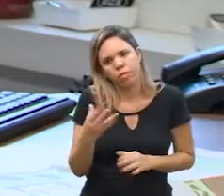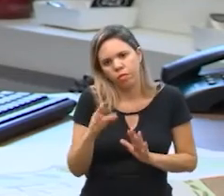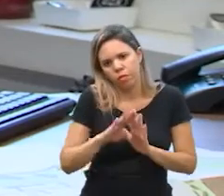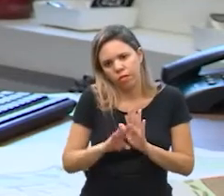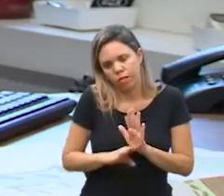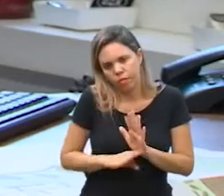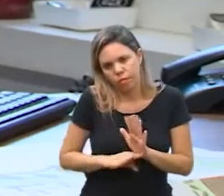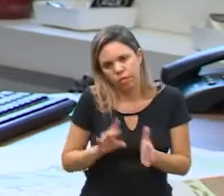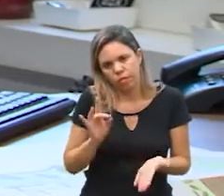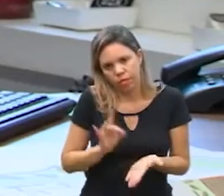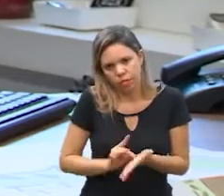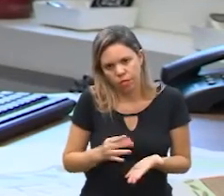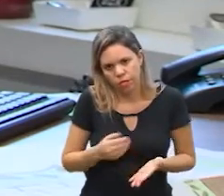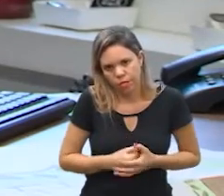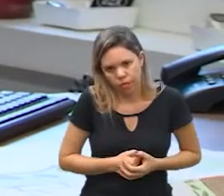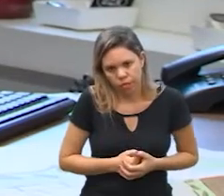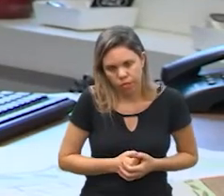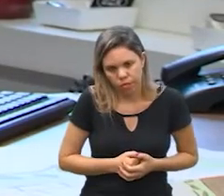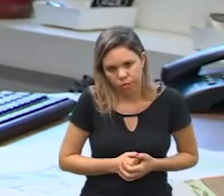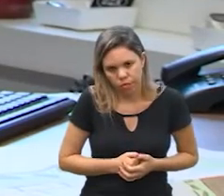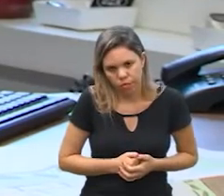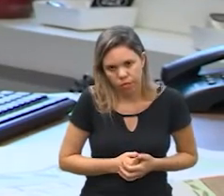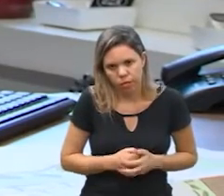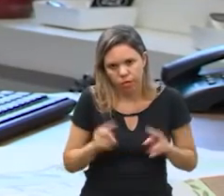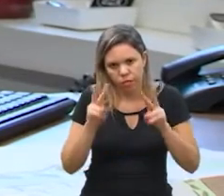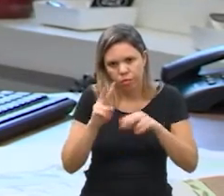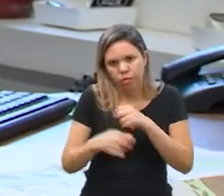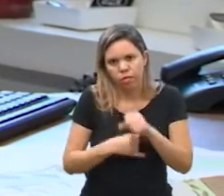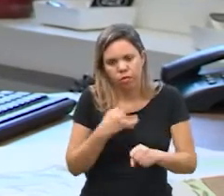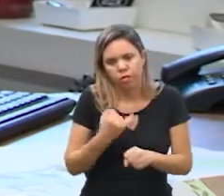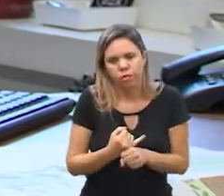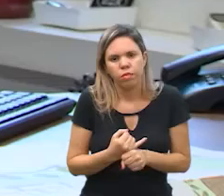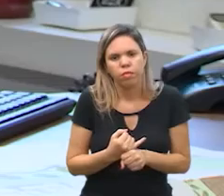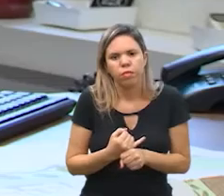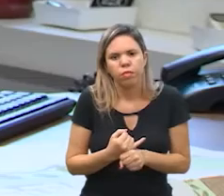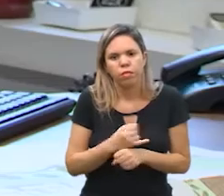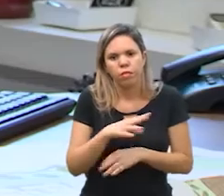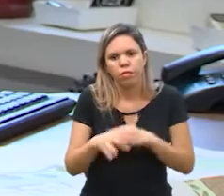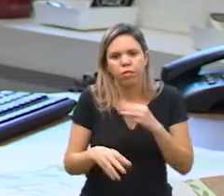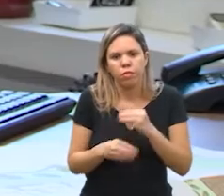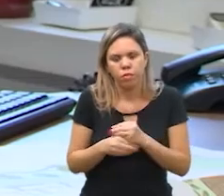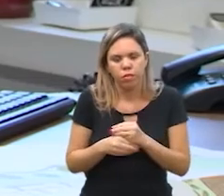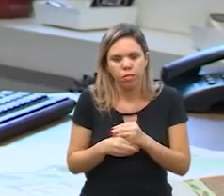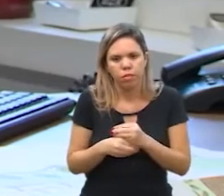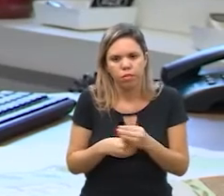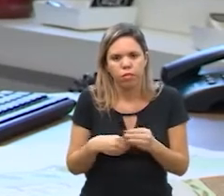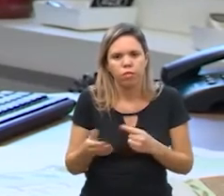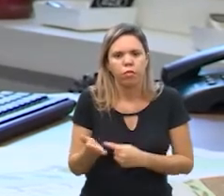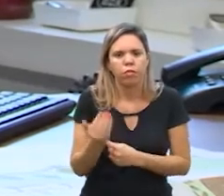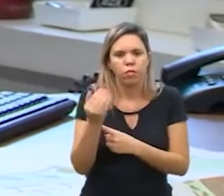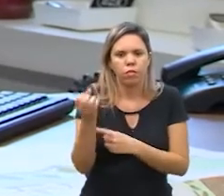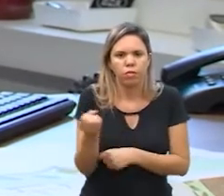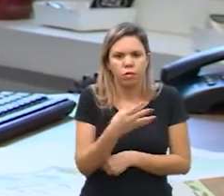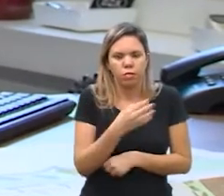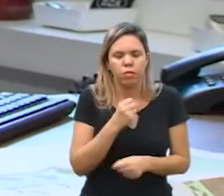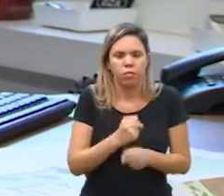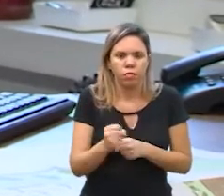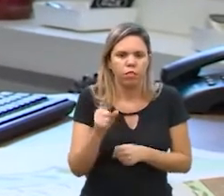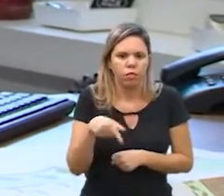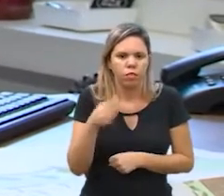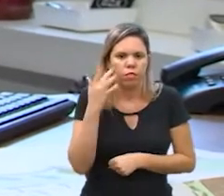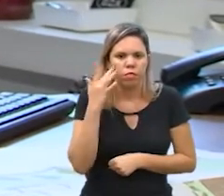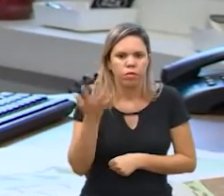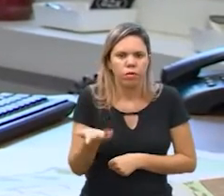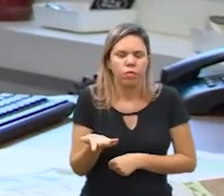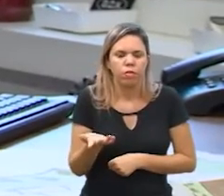programas, a realidade virtual, um implemento de alguma tecnologia nova na construção. Essa eu